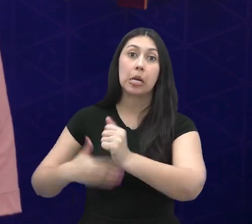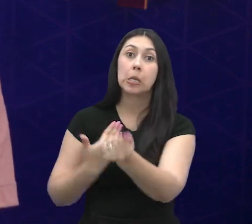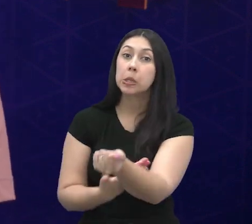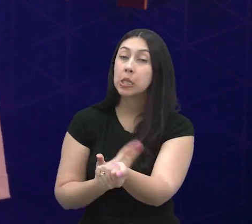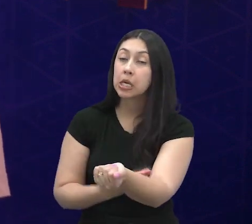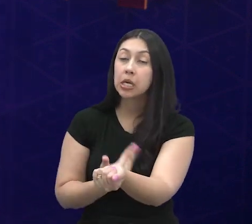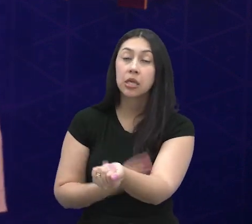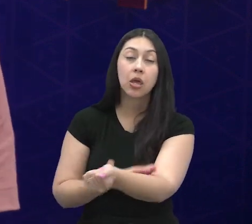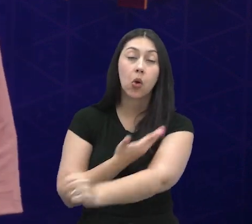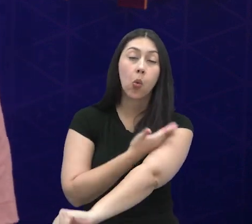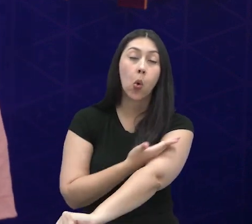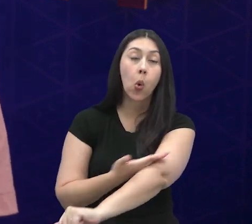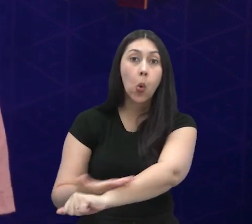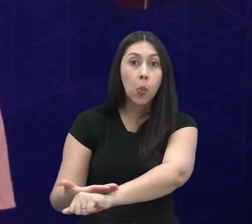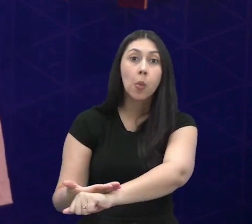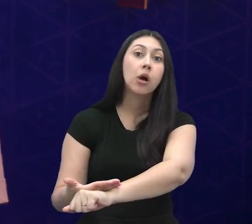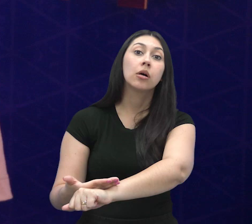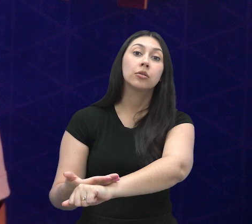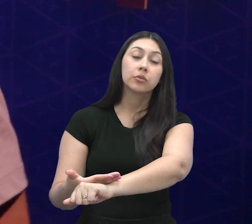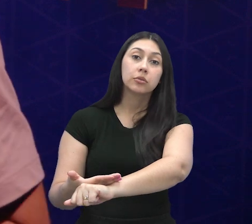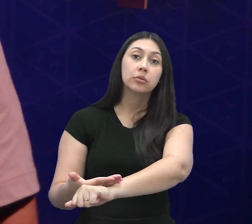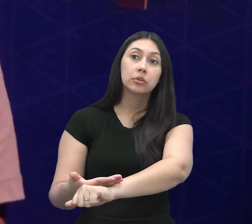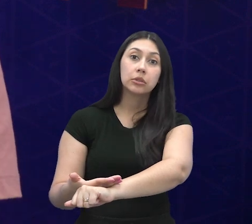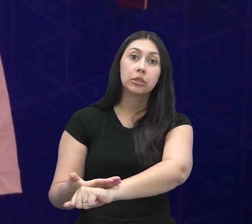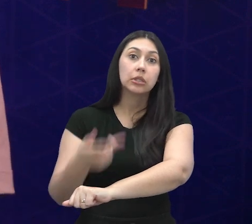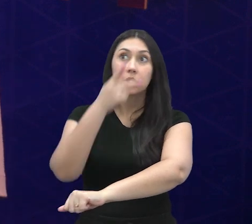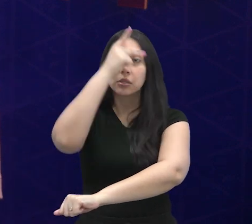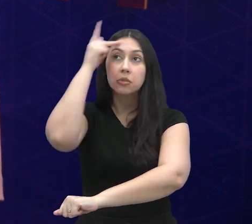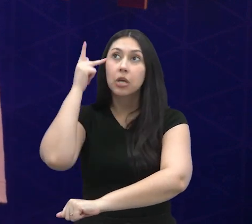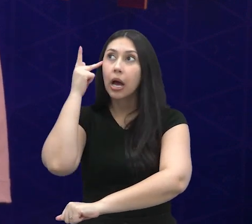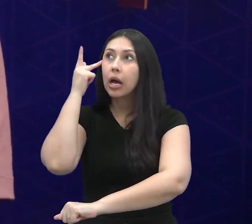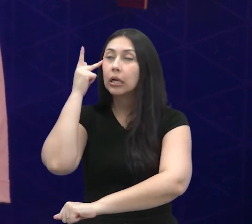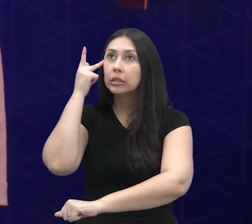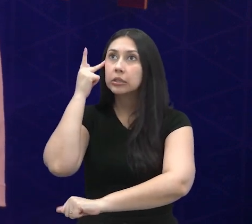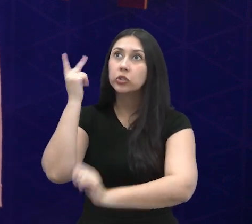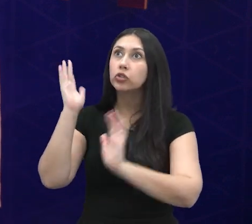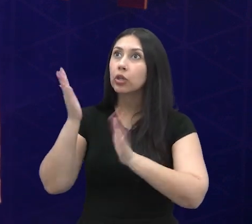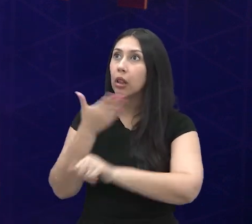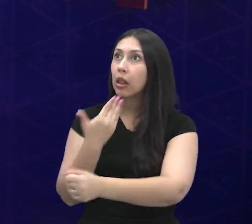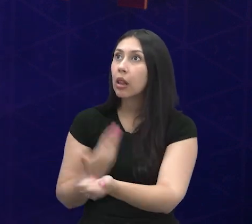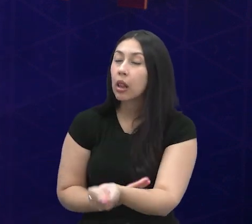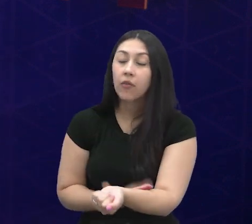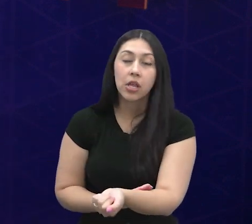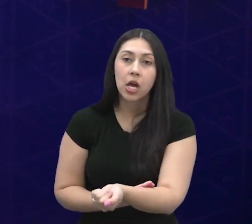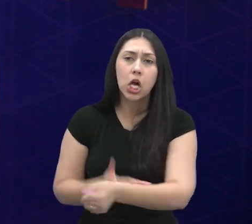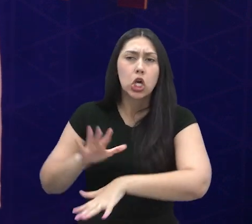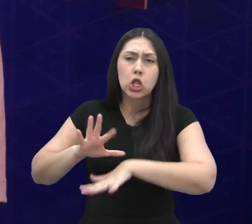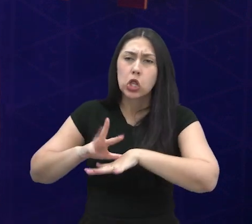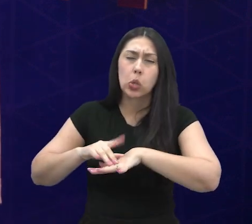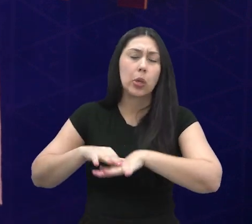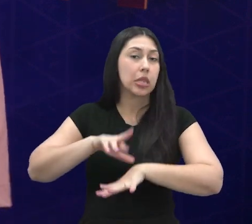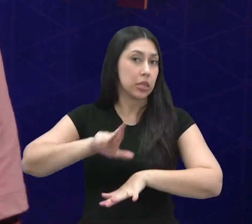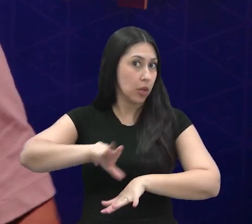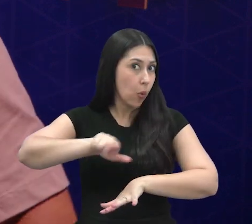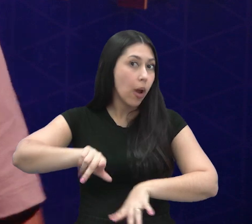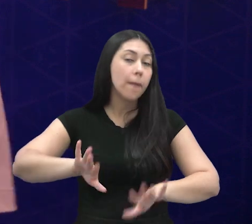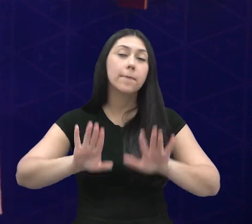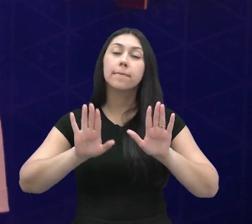né, reconhecido. Tem pessoas que têm, não é uma doença, mas é um comportamento reconhecido,